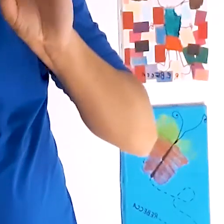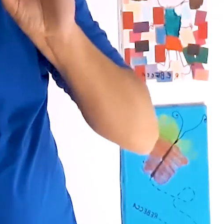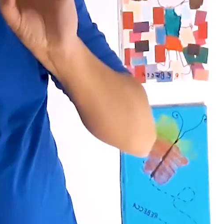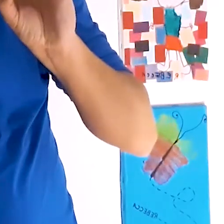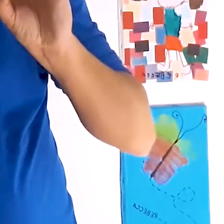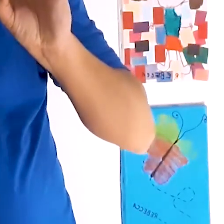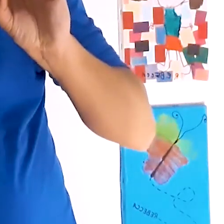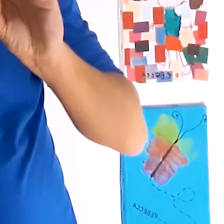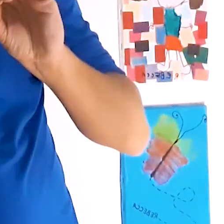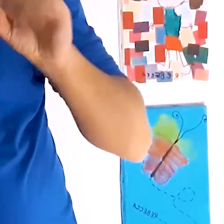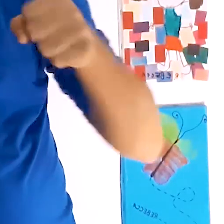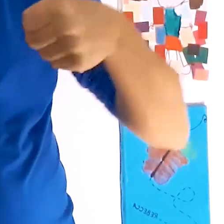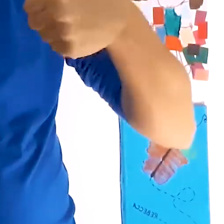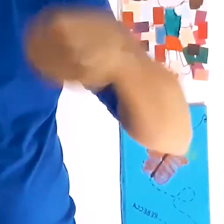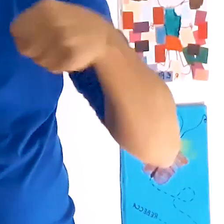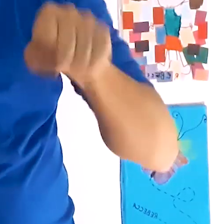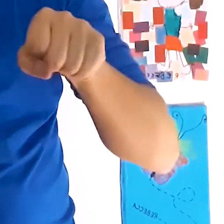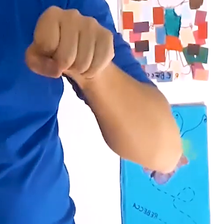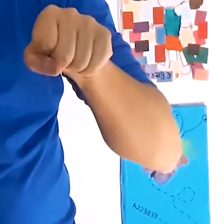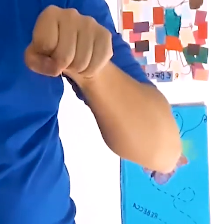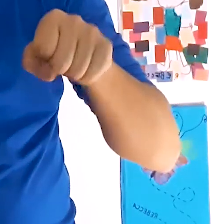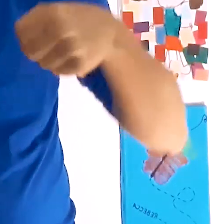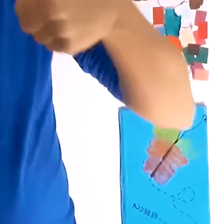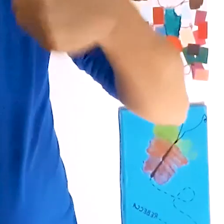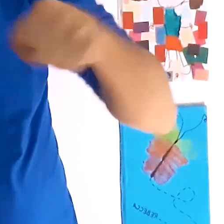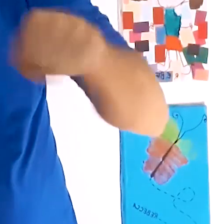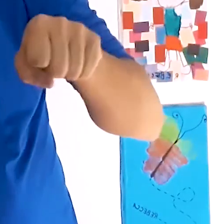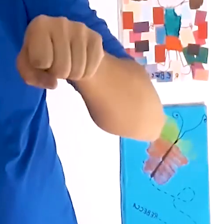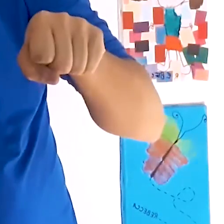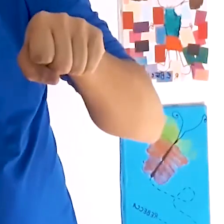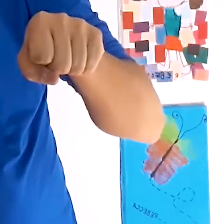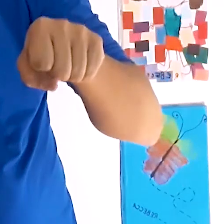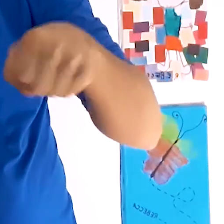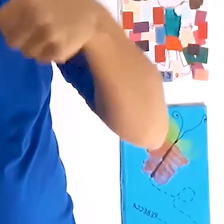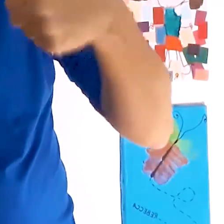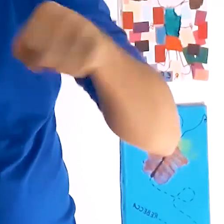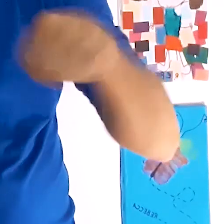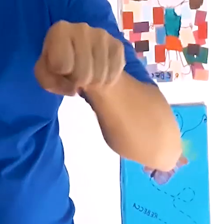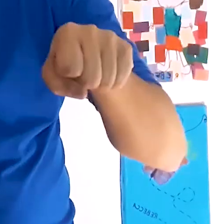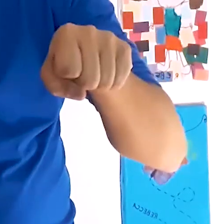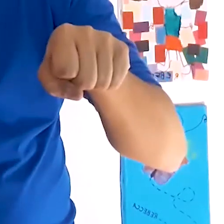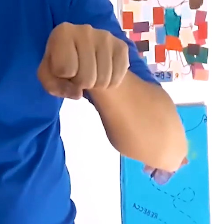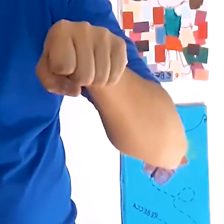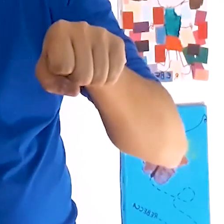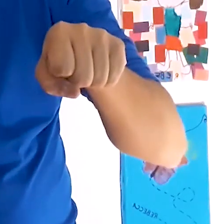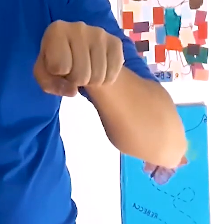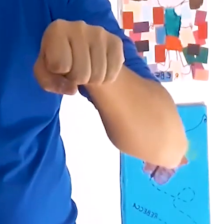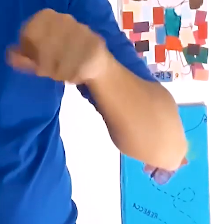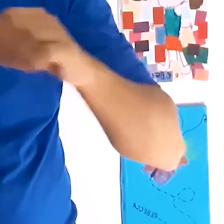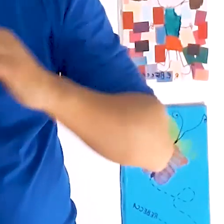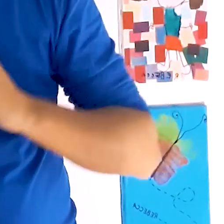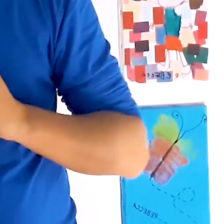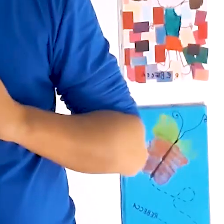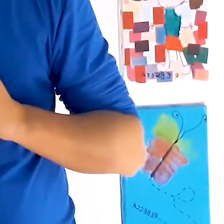Moto. Sinal, moto. Moto. Moto.